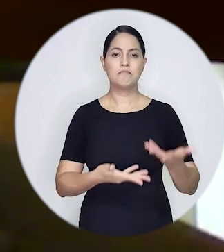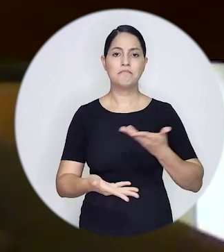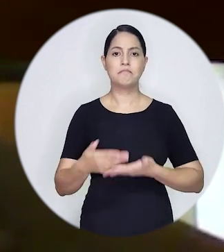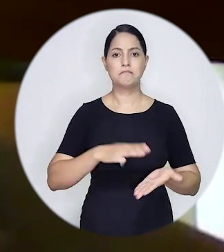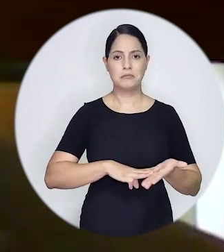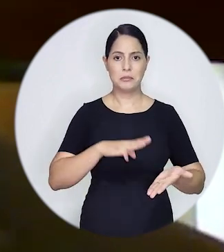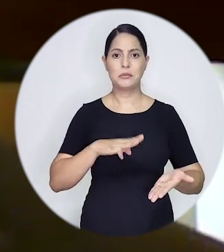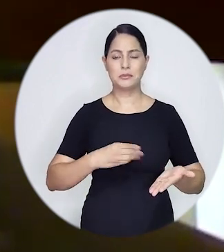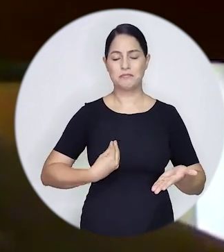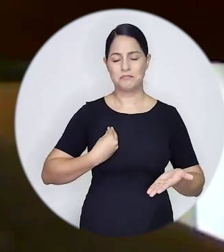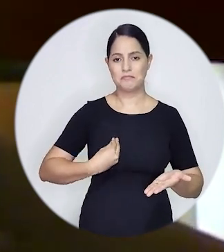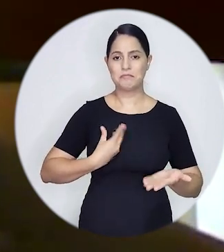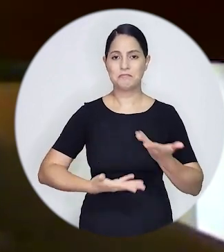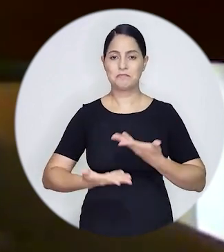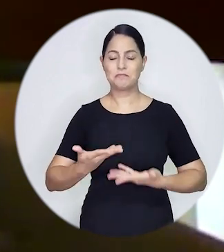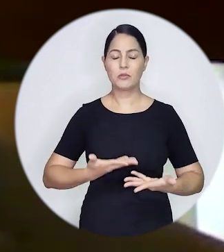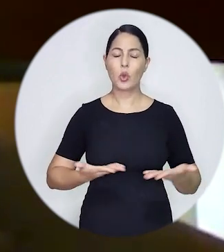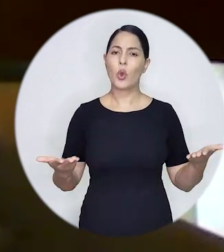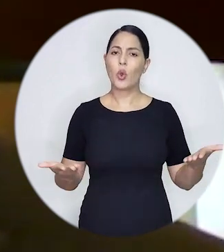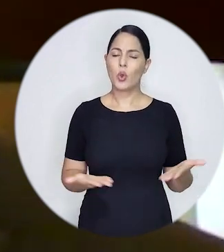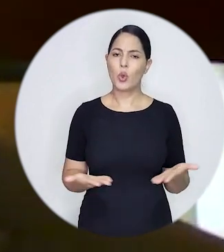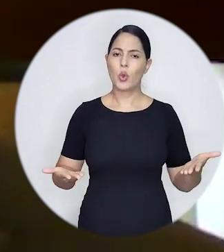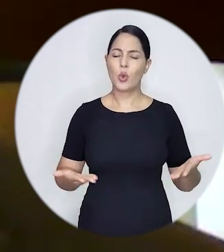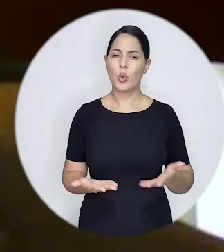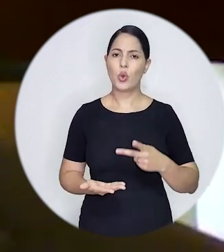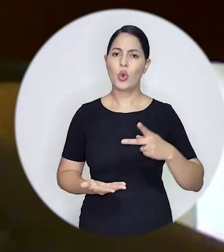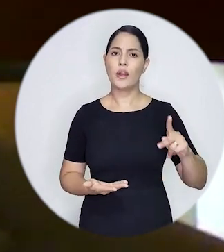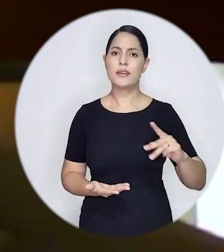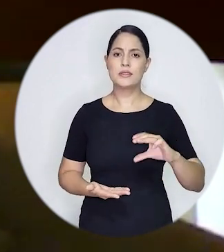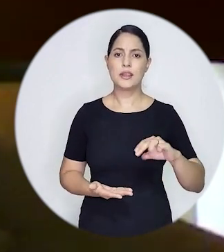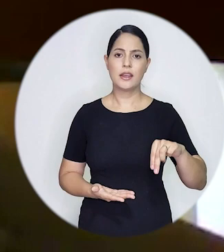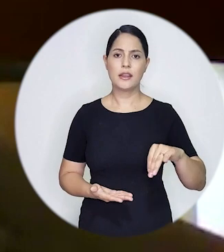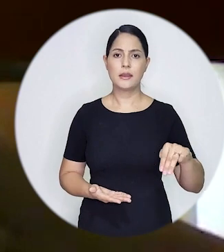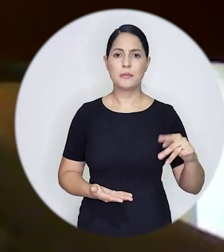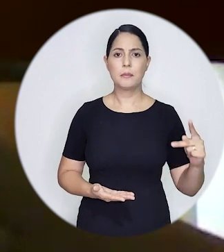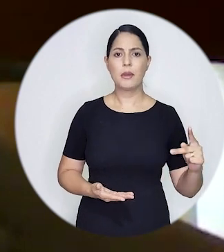com urbanidade e respeito e que todos possam